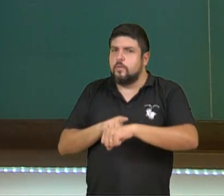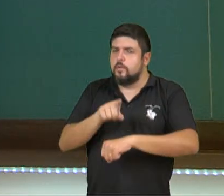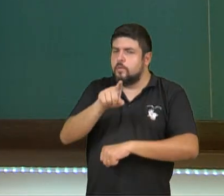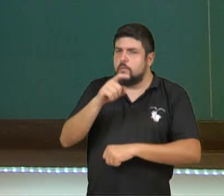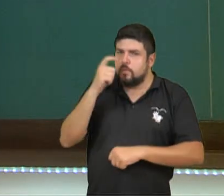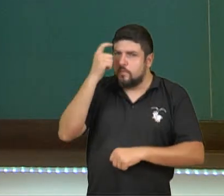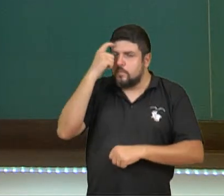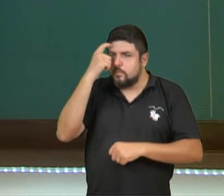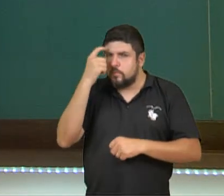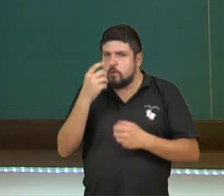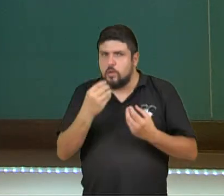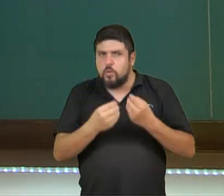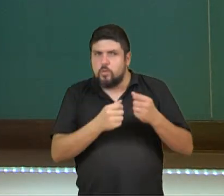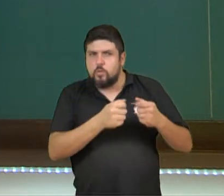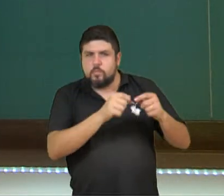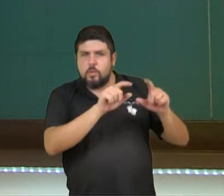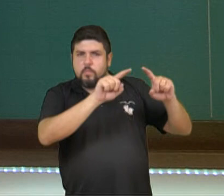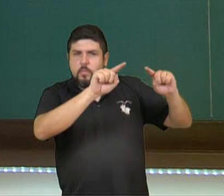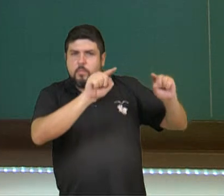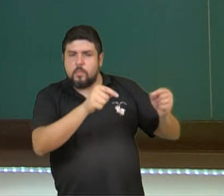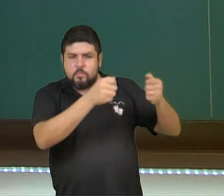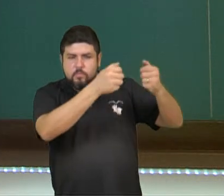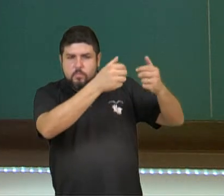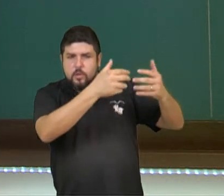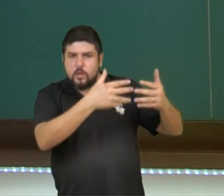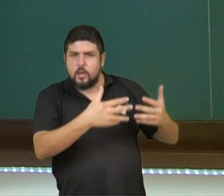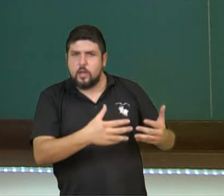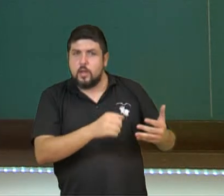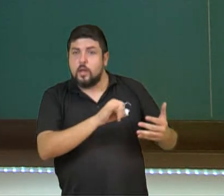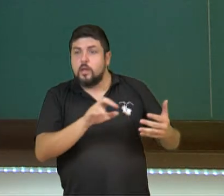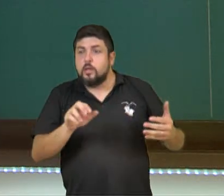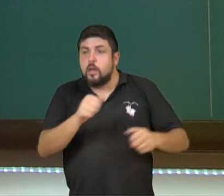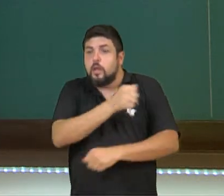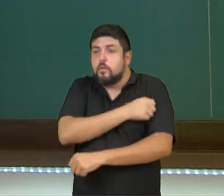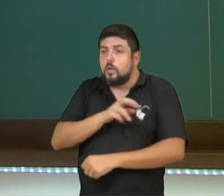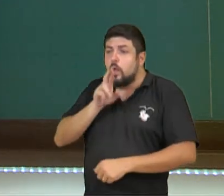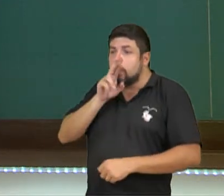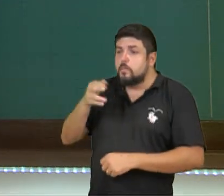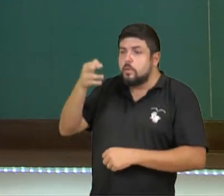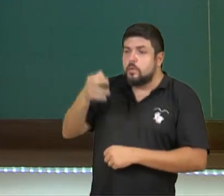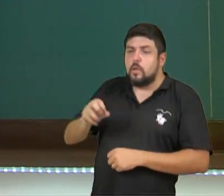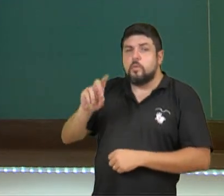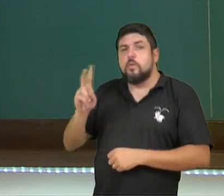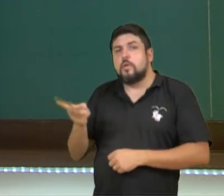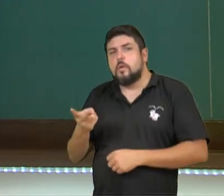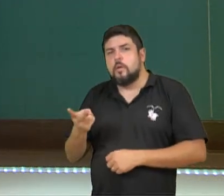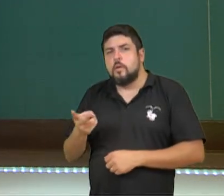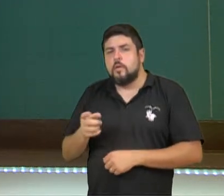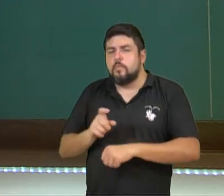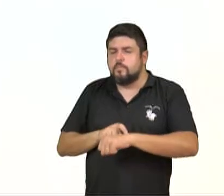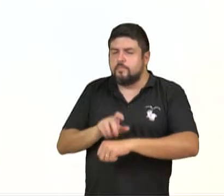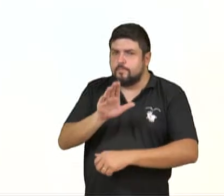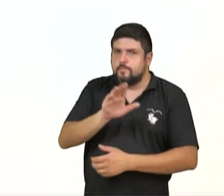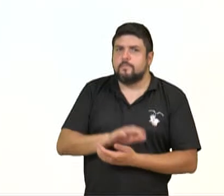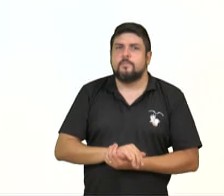você pensar no desenvolvimento disso aqui e me dizer se o que a aluna respondeu está certo ou está errado, tá bom?